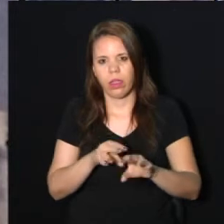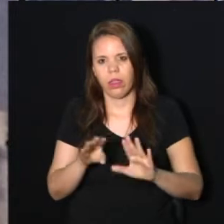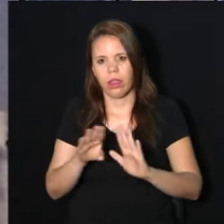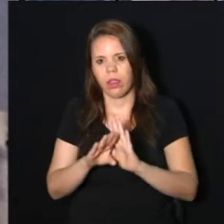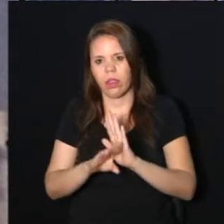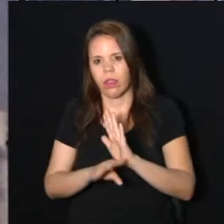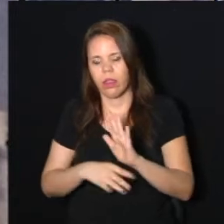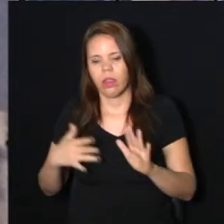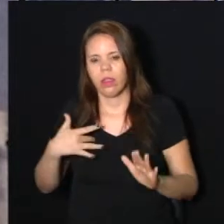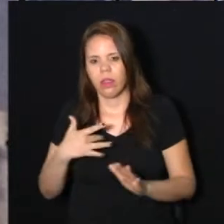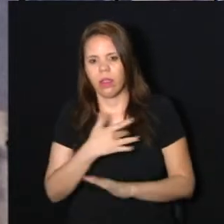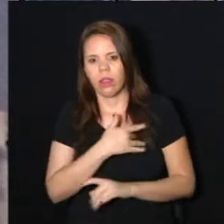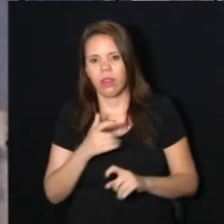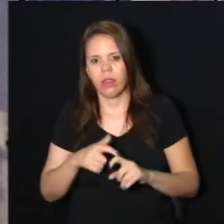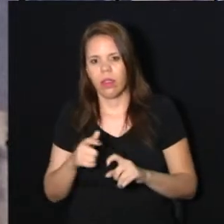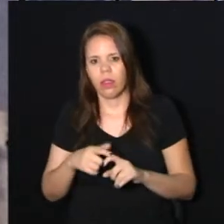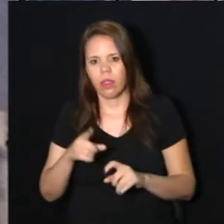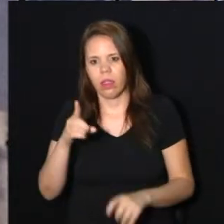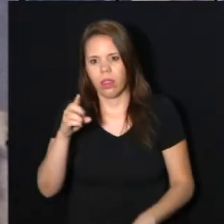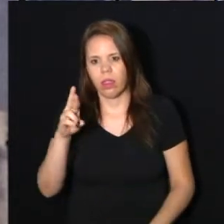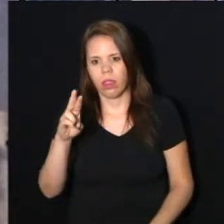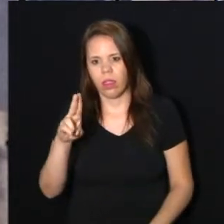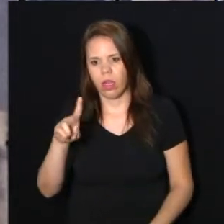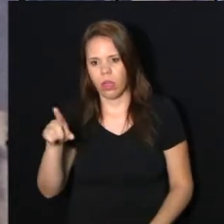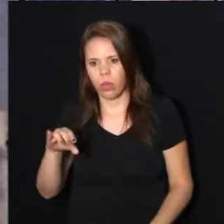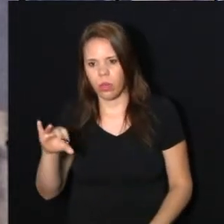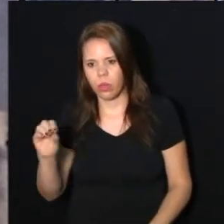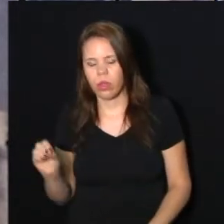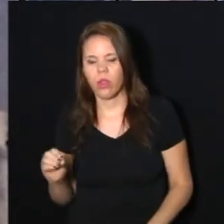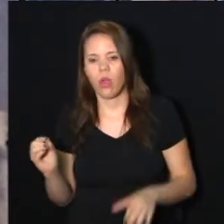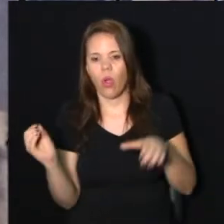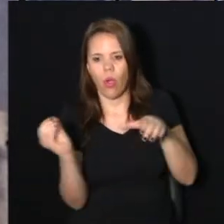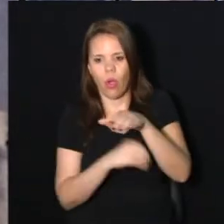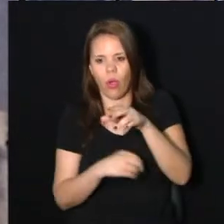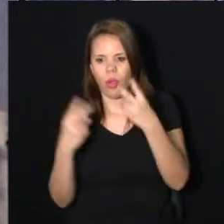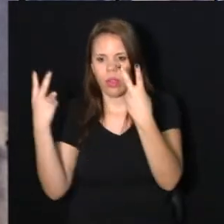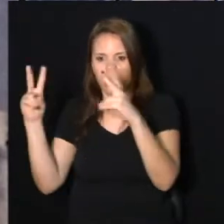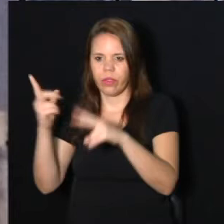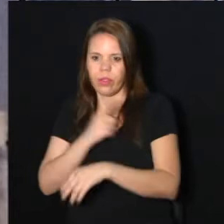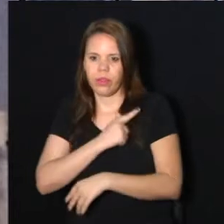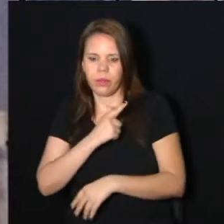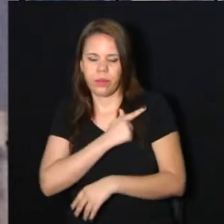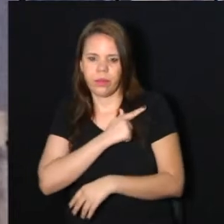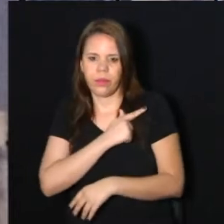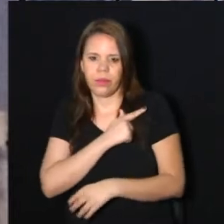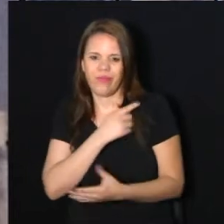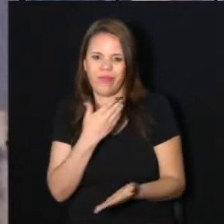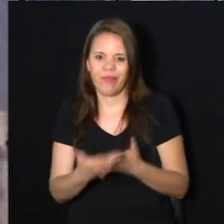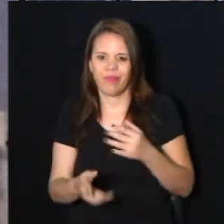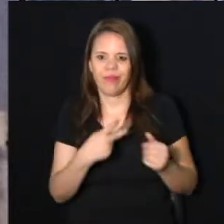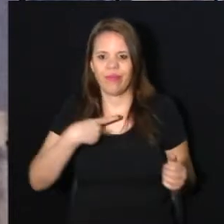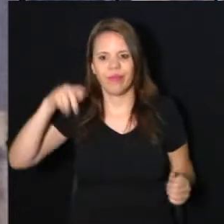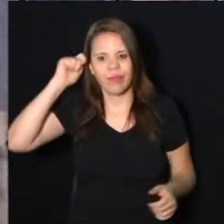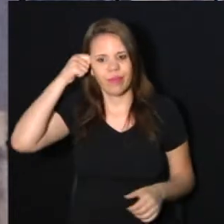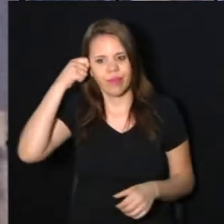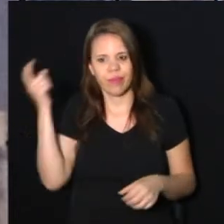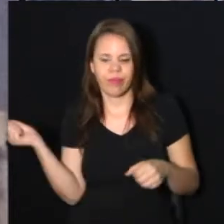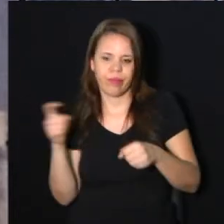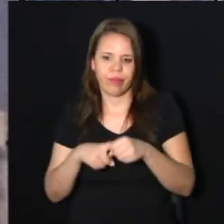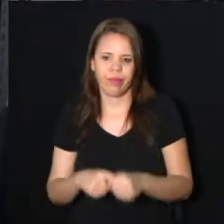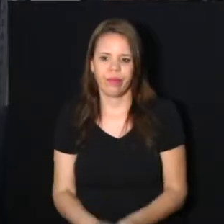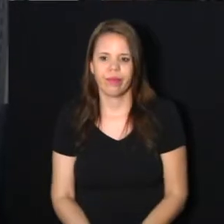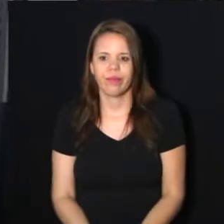de saúde com o médico Drauzio Varela e os gols da vitória do Guarani e da derrota da Ponte Preta. Não saia